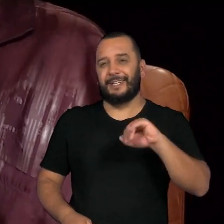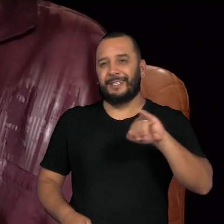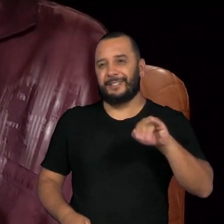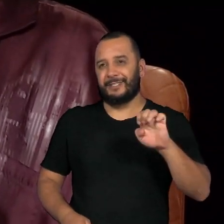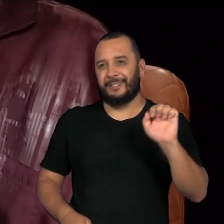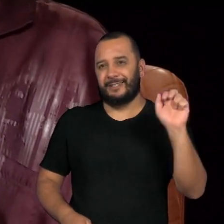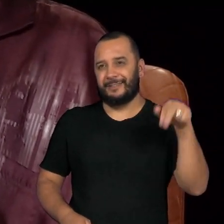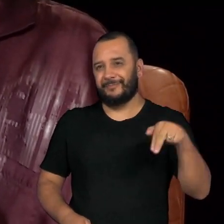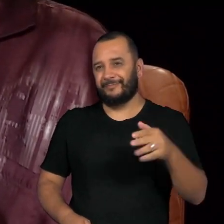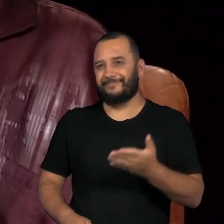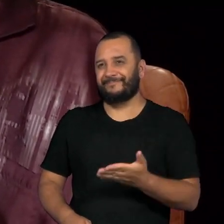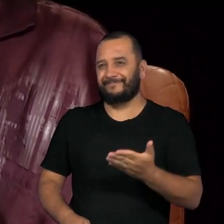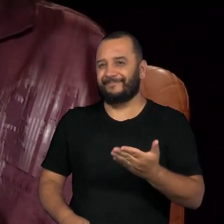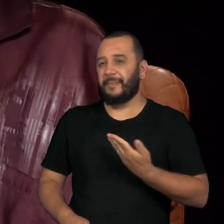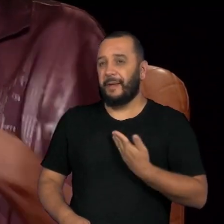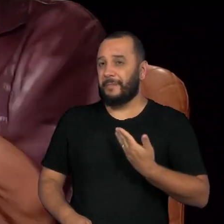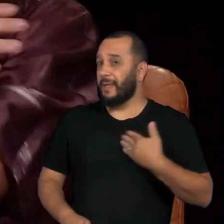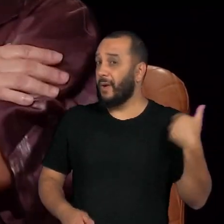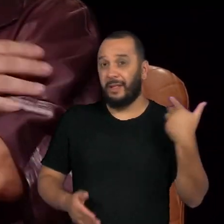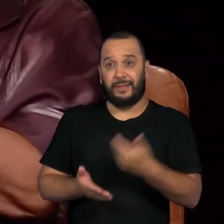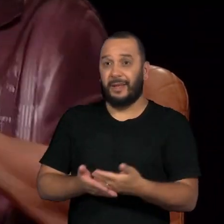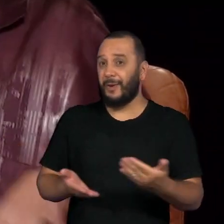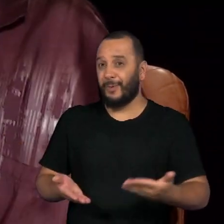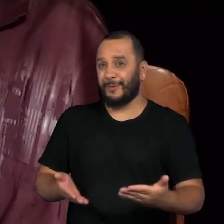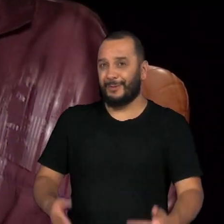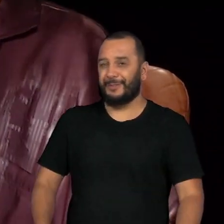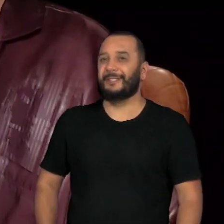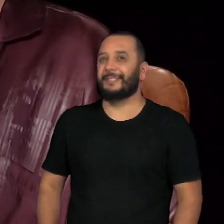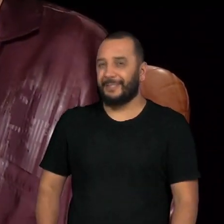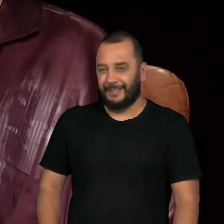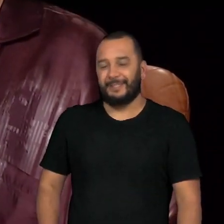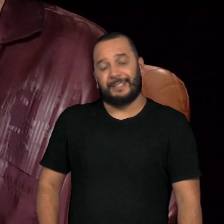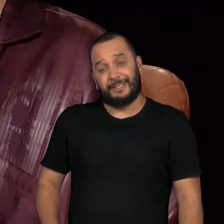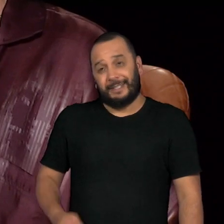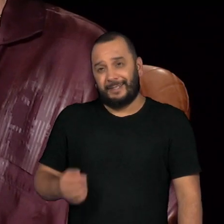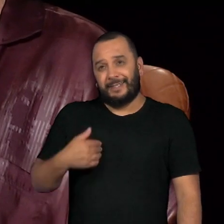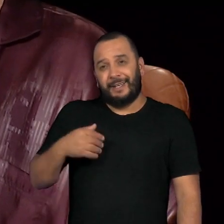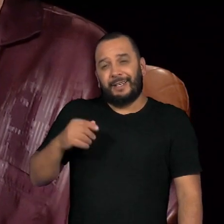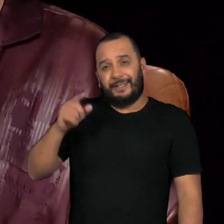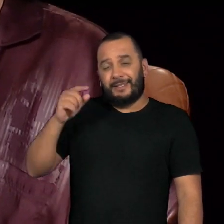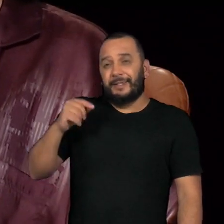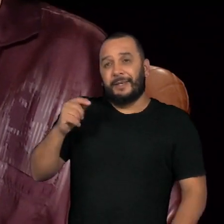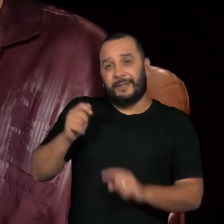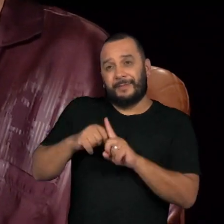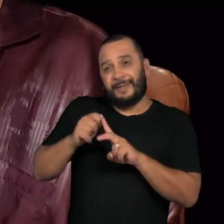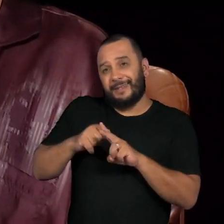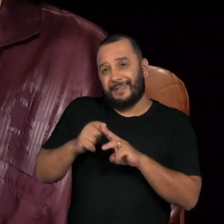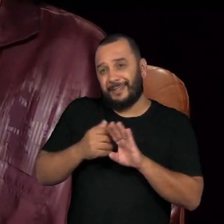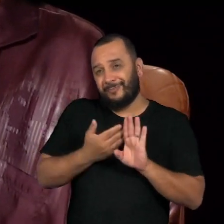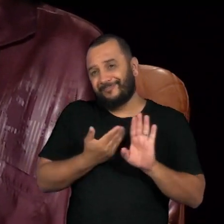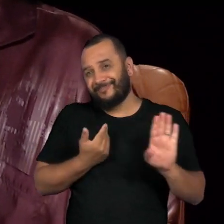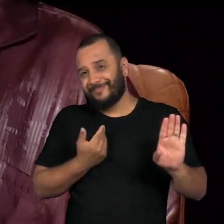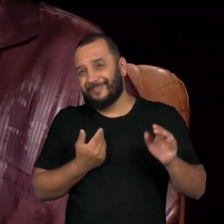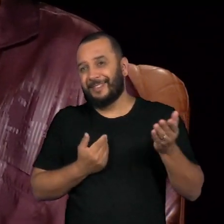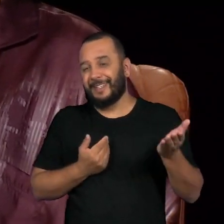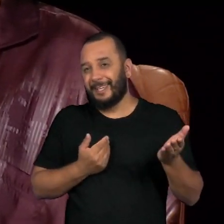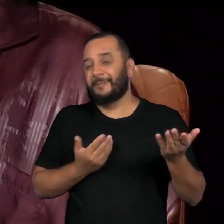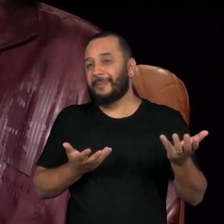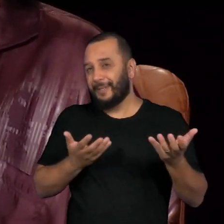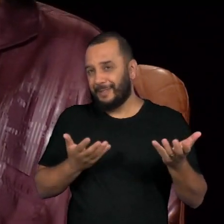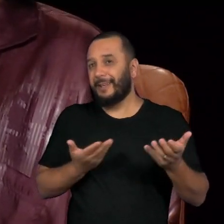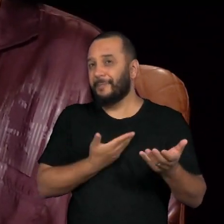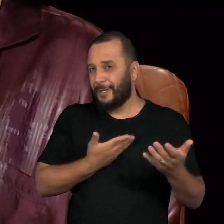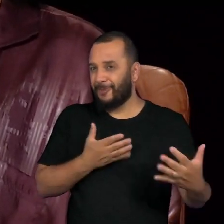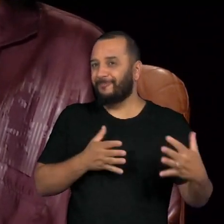é amigo até hoje, se bem que eu estou tão distante dele nesses últimos meses, mas é, sim, um dos meus